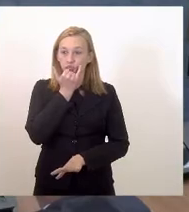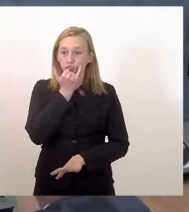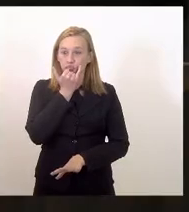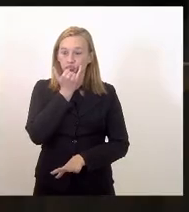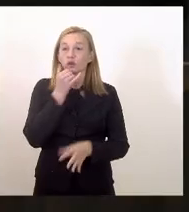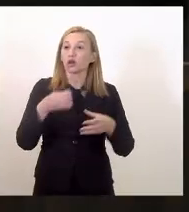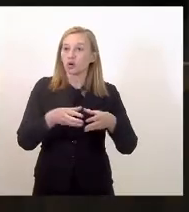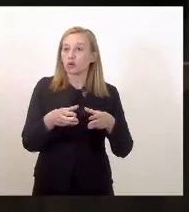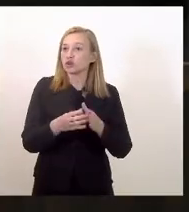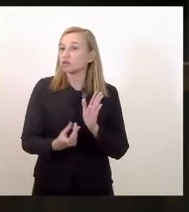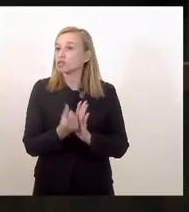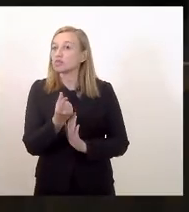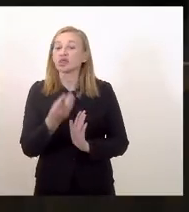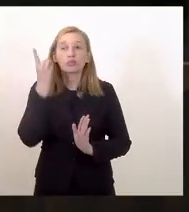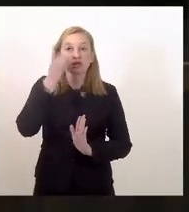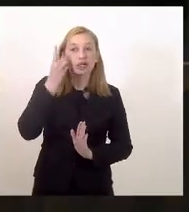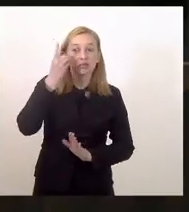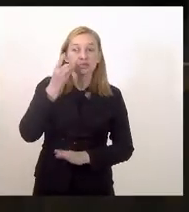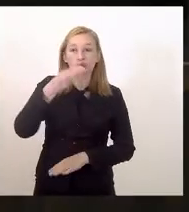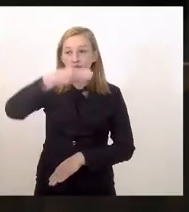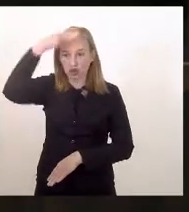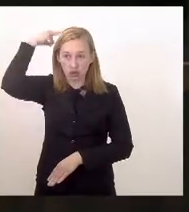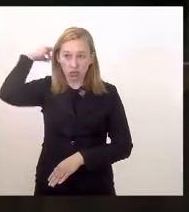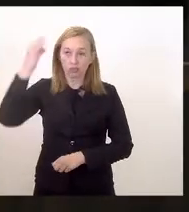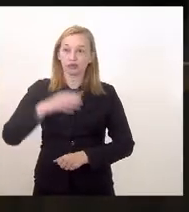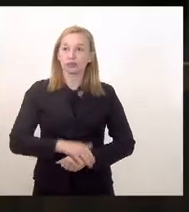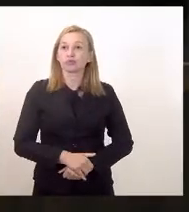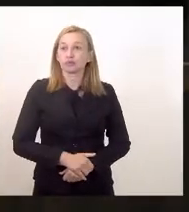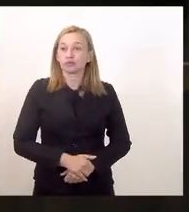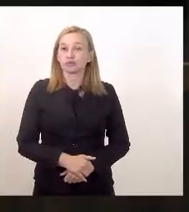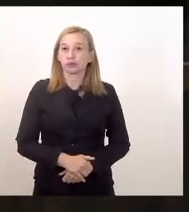Na Comissão de Orçamento, deputado Márcio Pacheco.